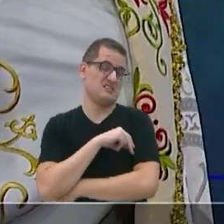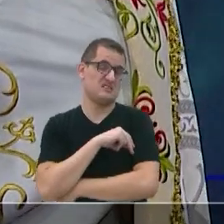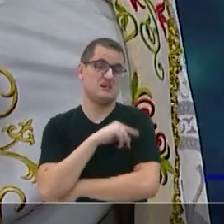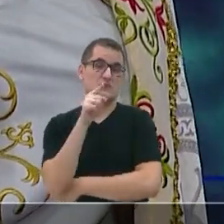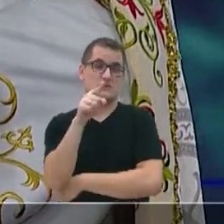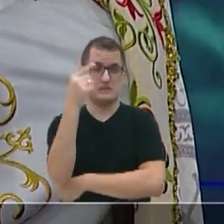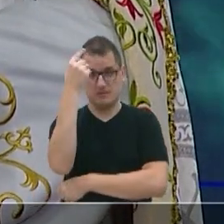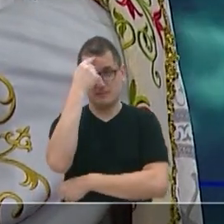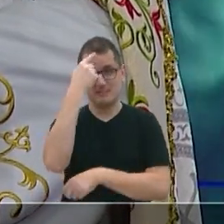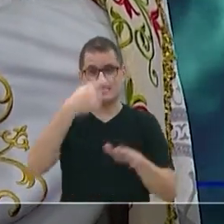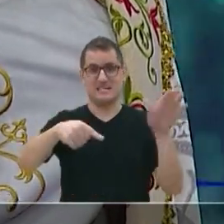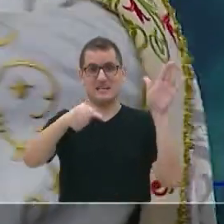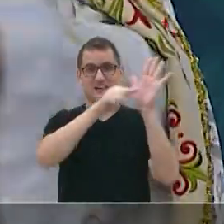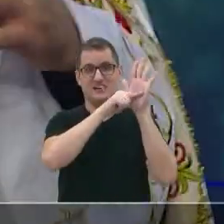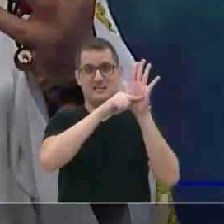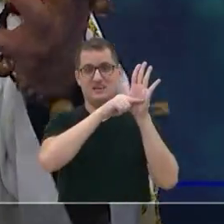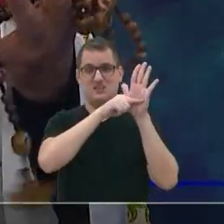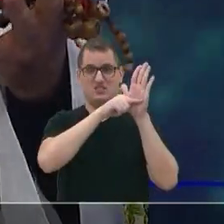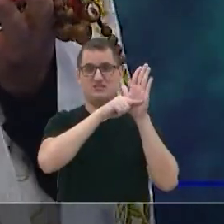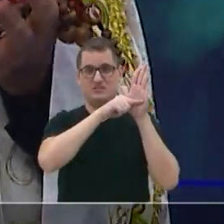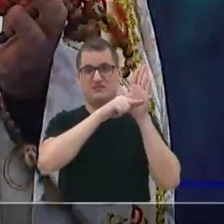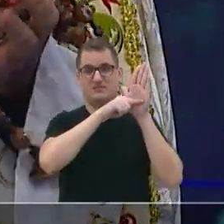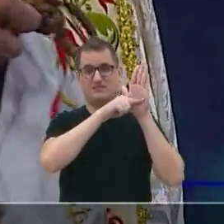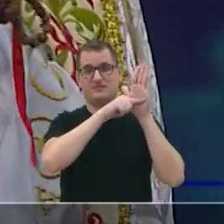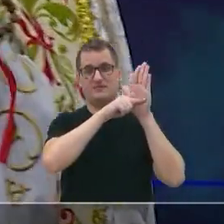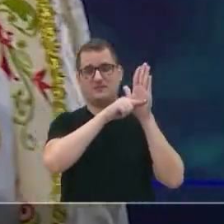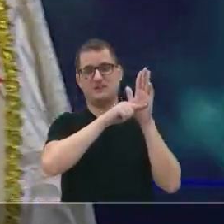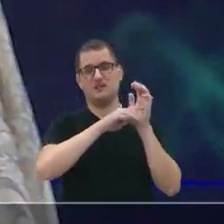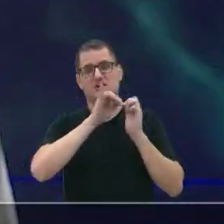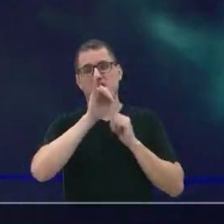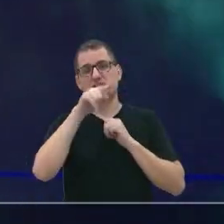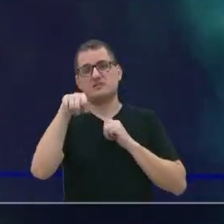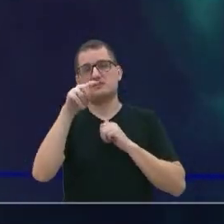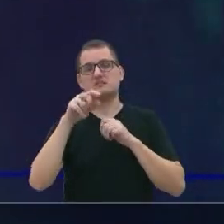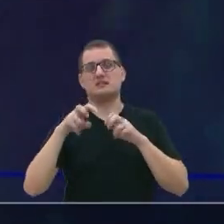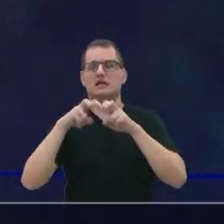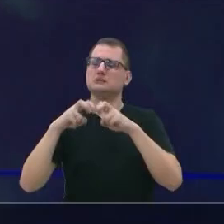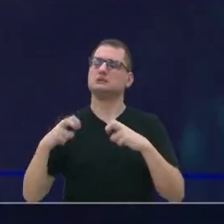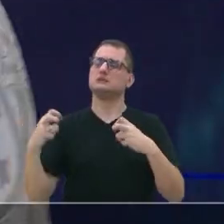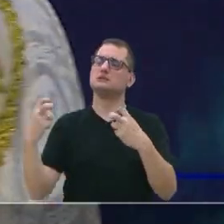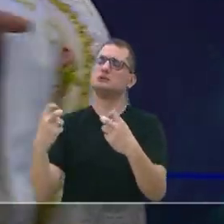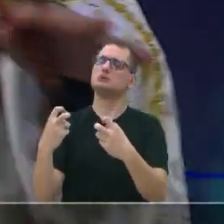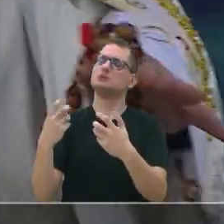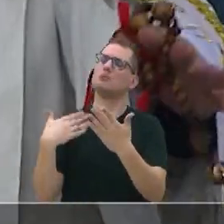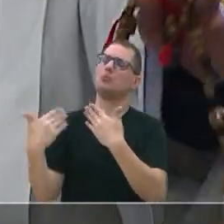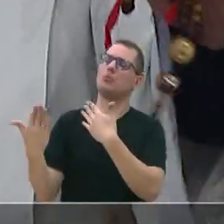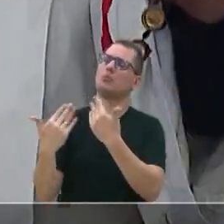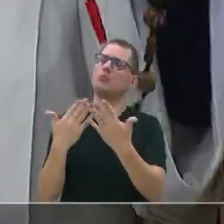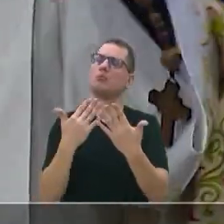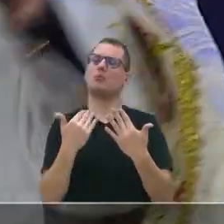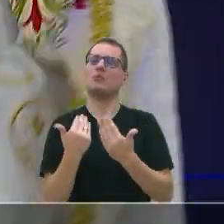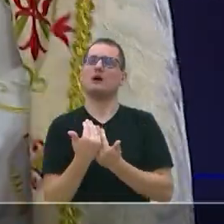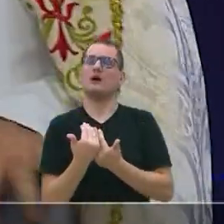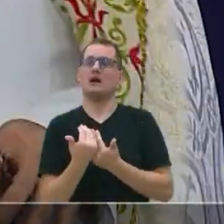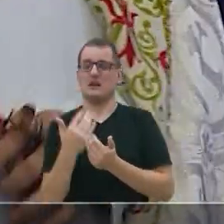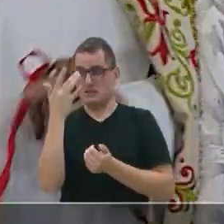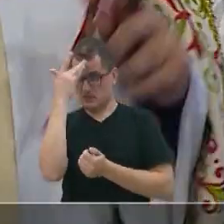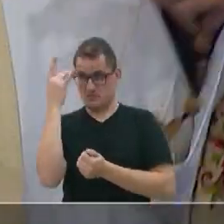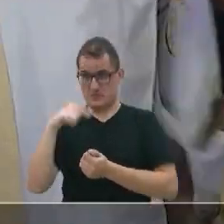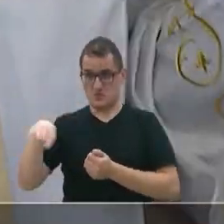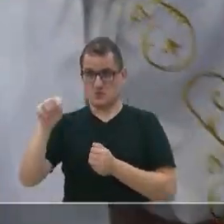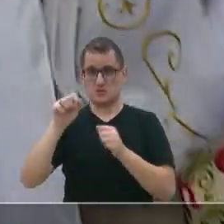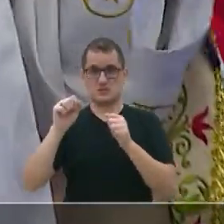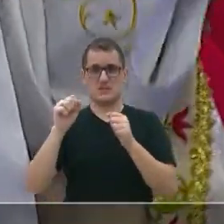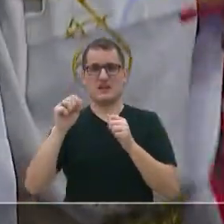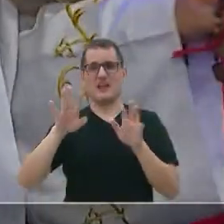negativo, e se você está numa roda de conversa, já dispersa todo mundo.